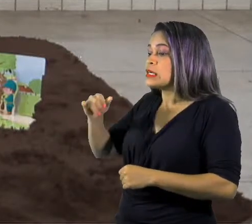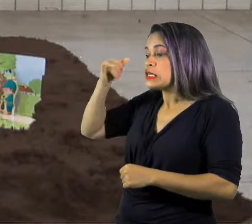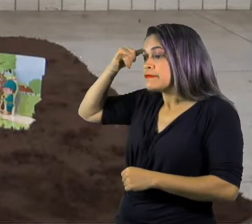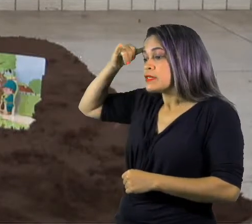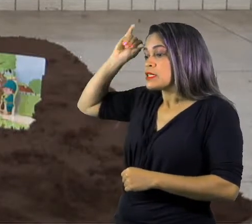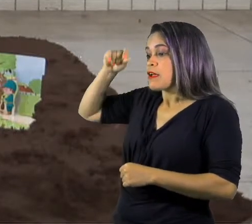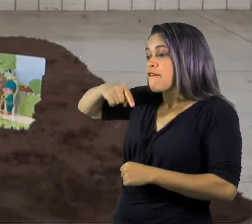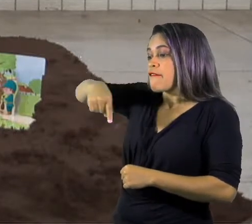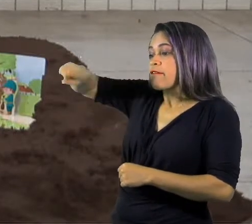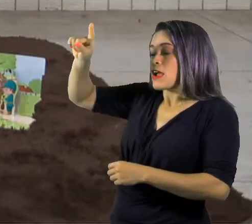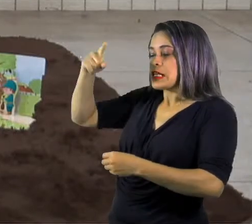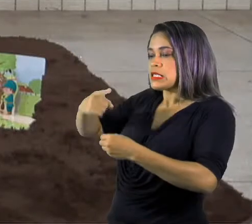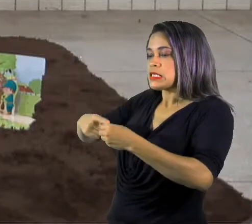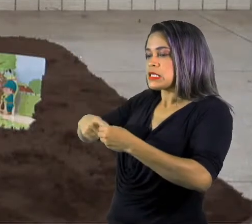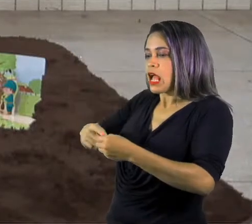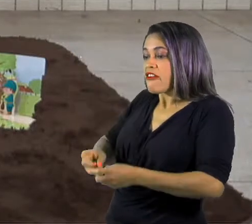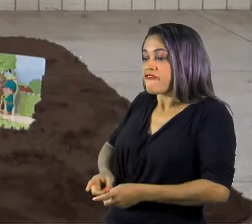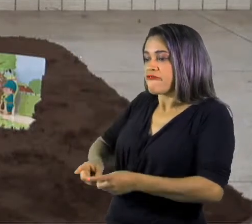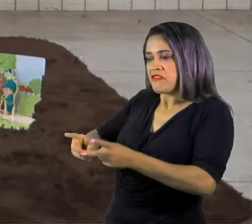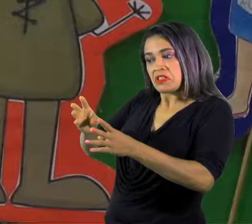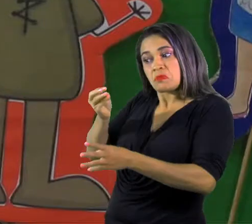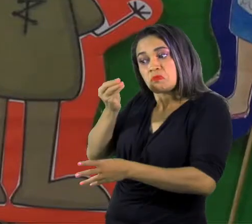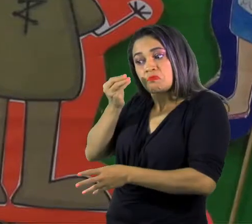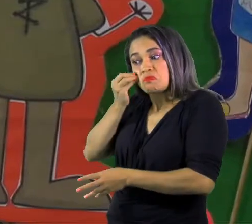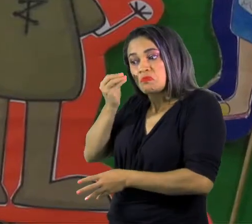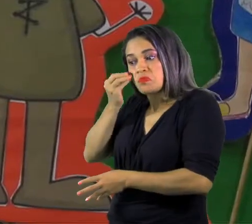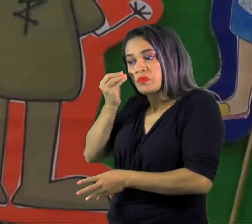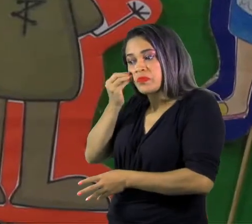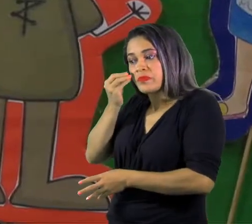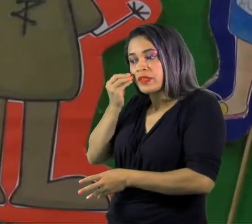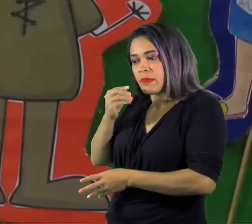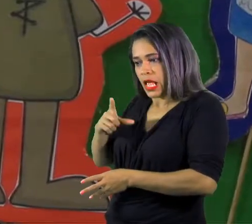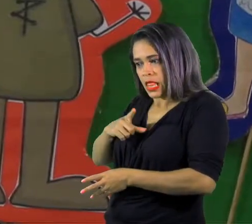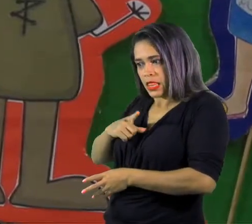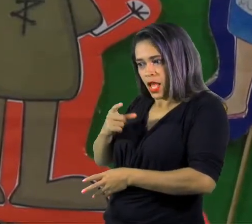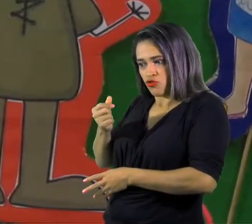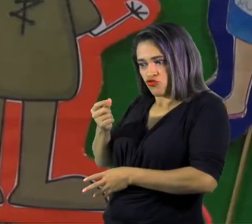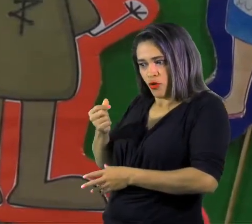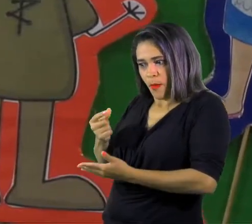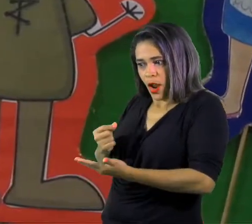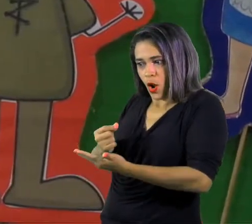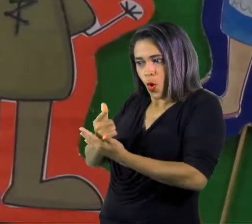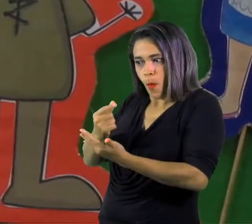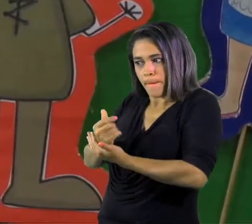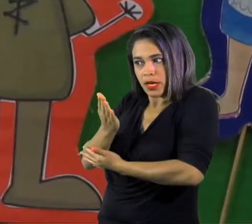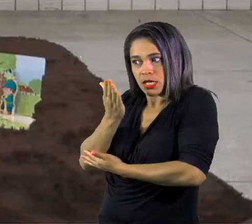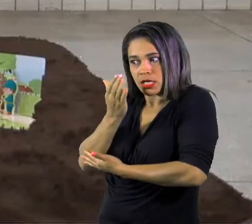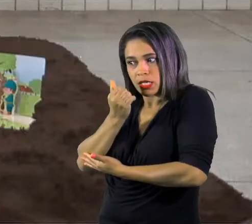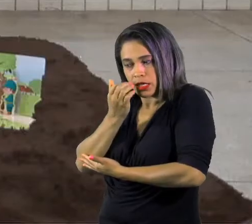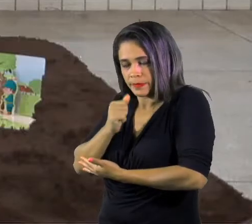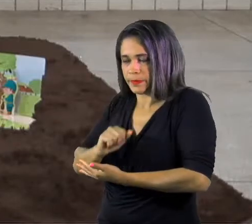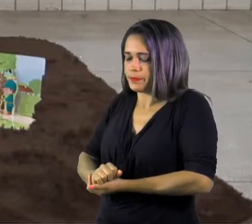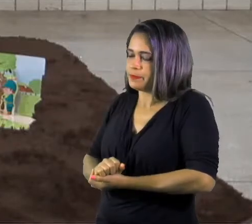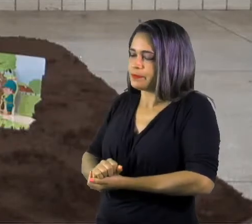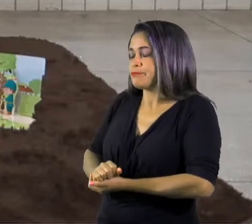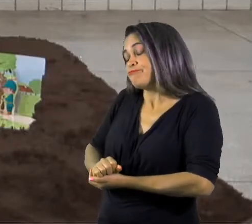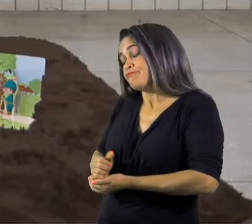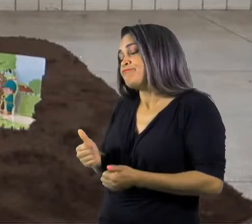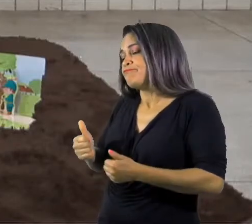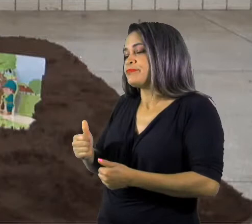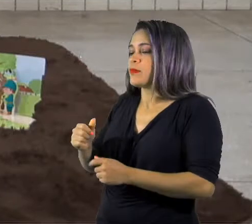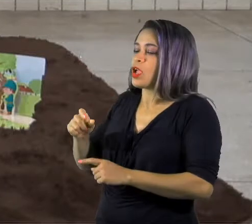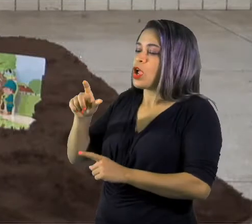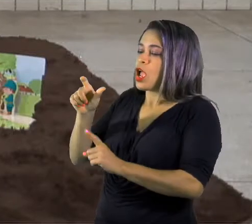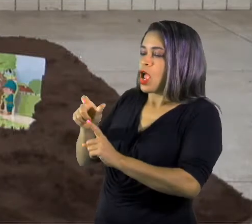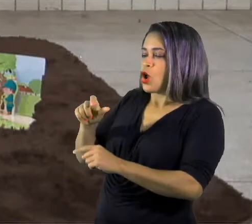cidade. Vamos tentar vender a nossa vaca para que a gente tenha dinheiro para comprar os nossos alimentos. E assim João fez, pegou